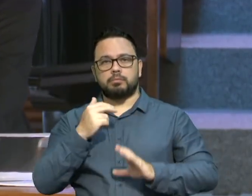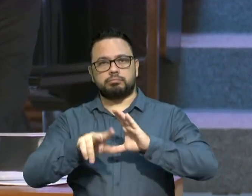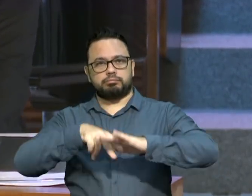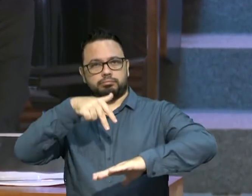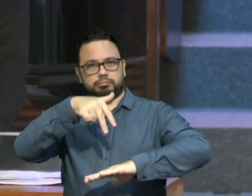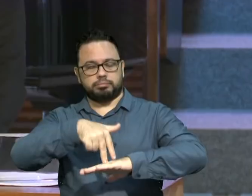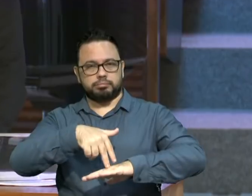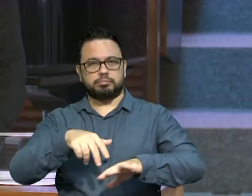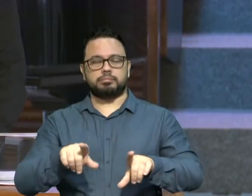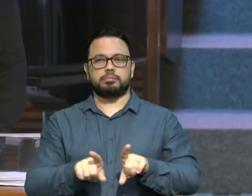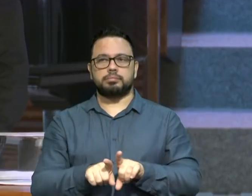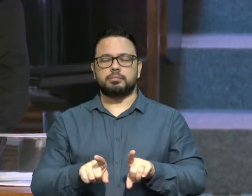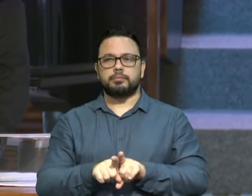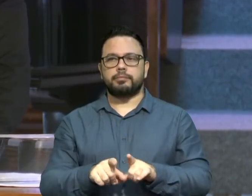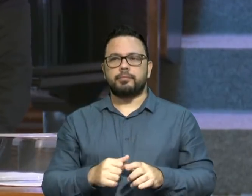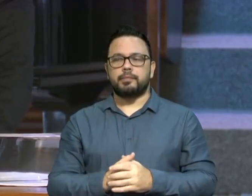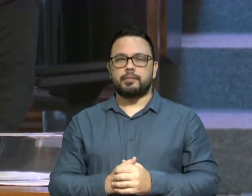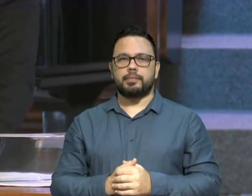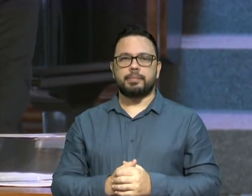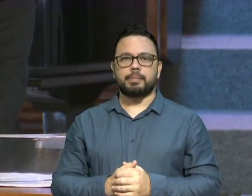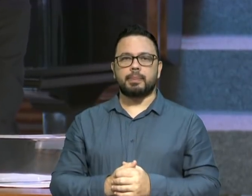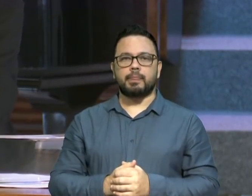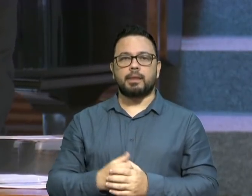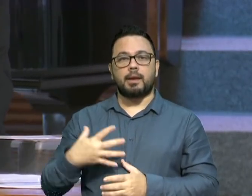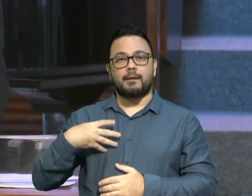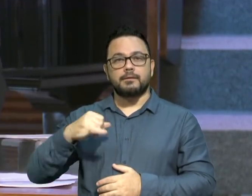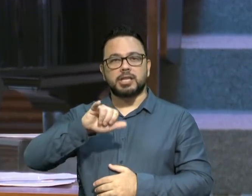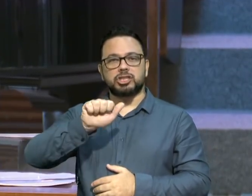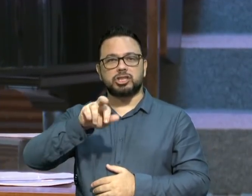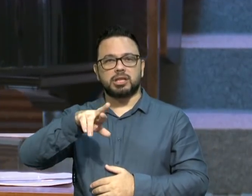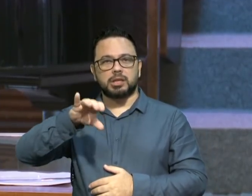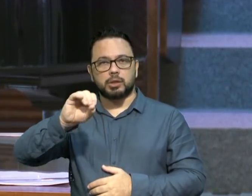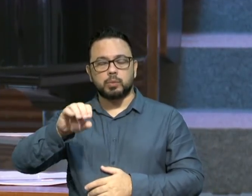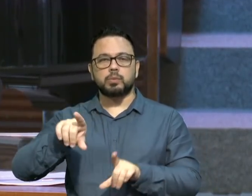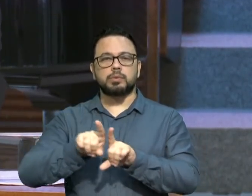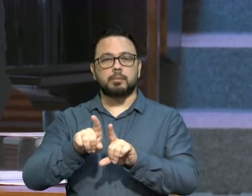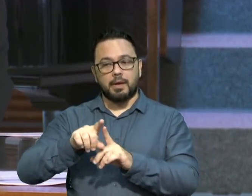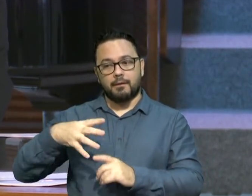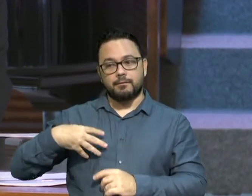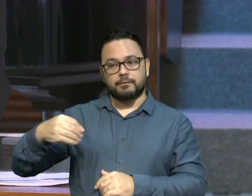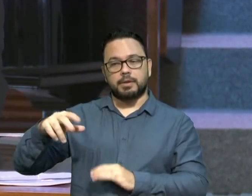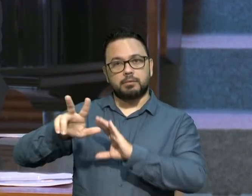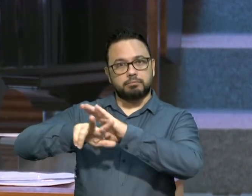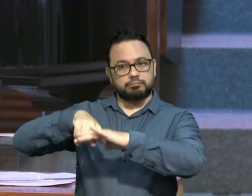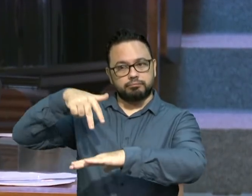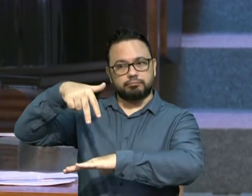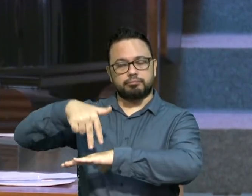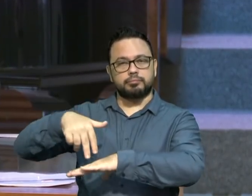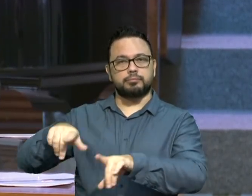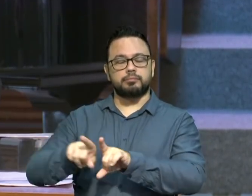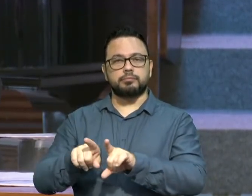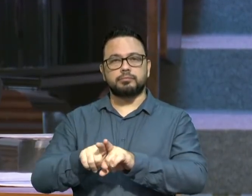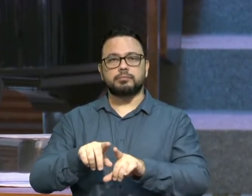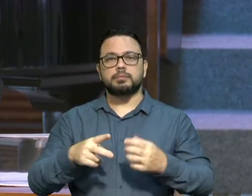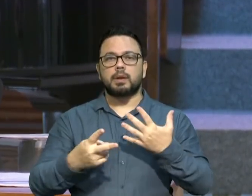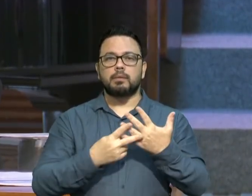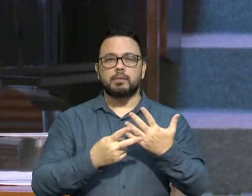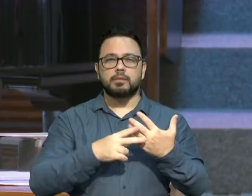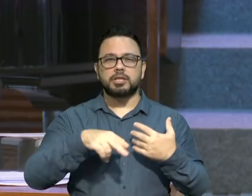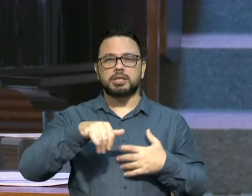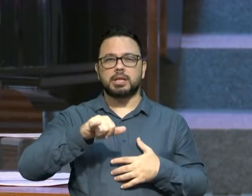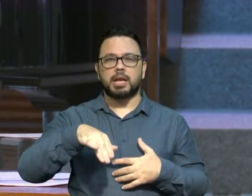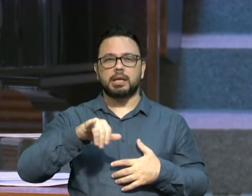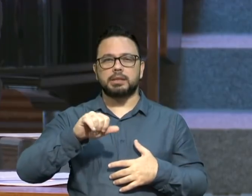filha da viúva a filha da Ressurreição da filha de Jairo São Marcos 5/39 a ressurreição do filho da viúva de Naim Lucas